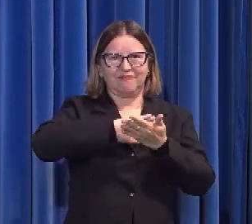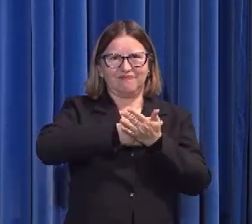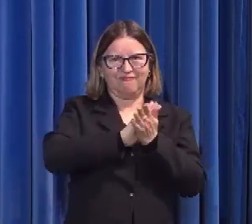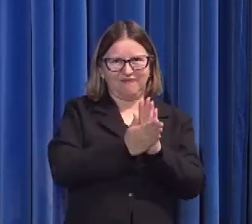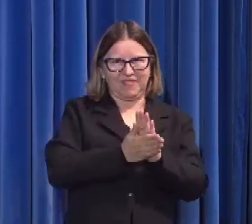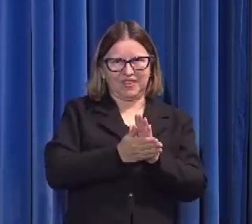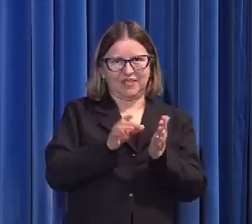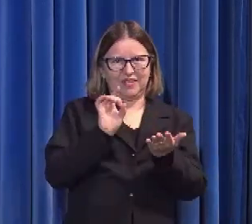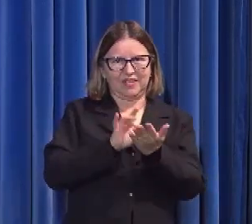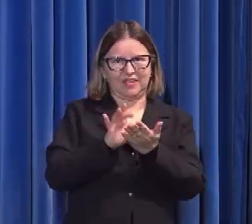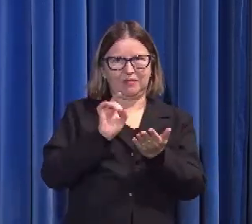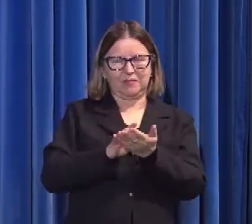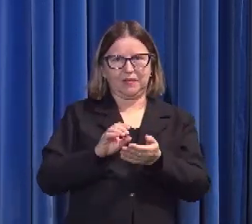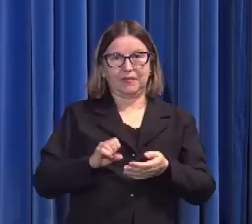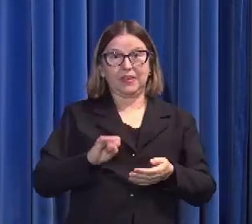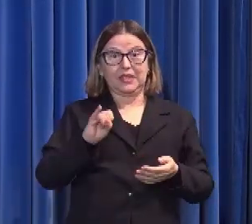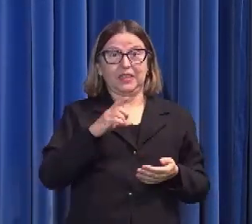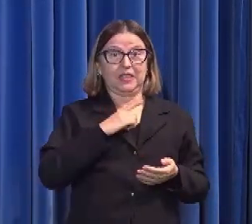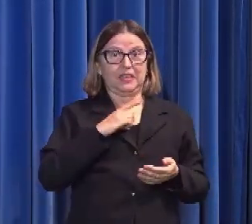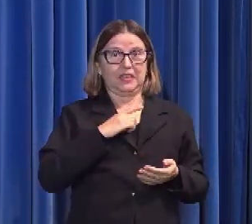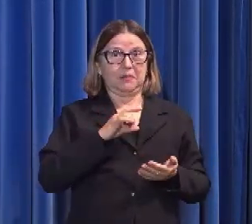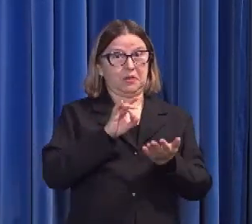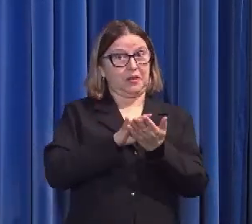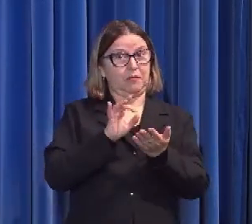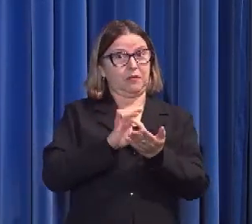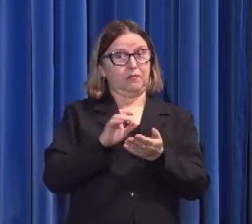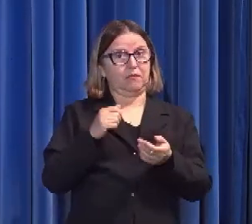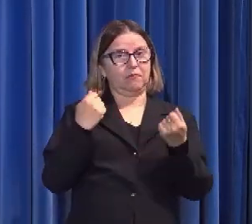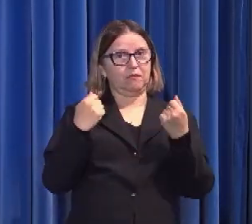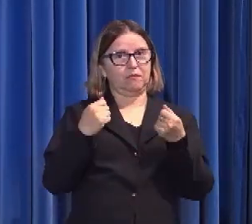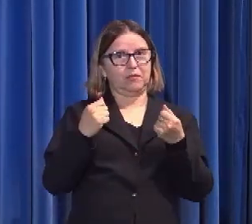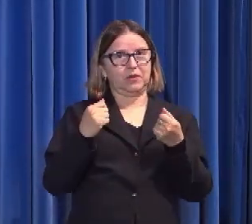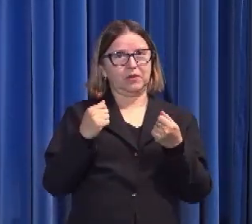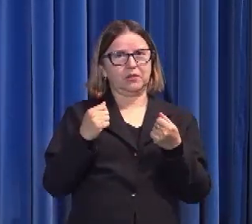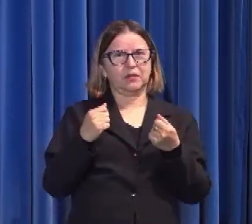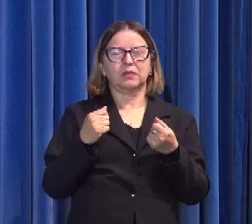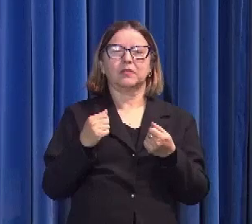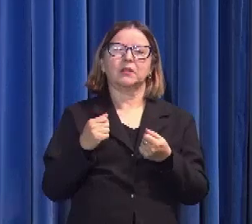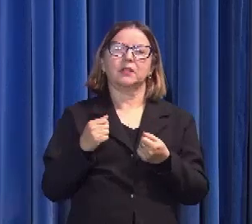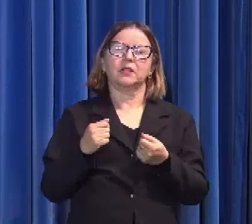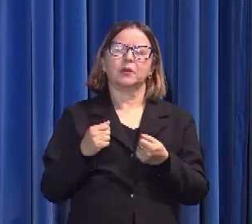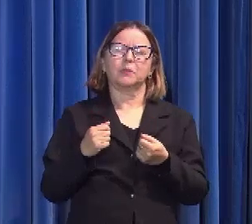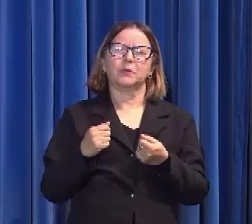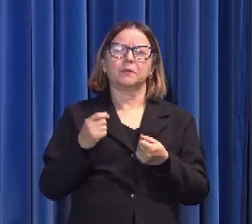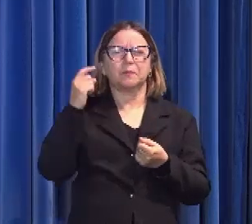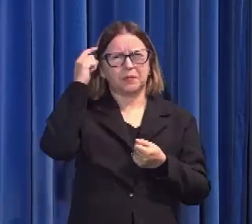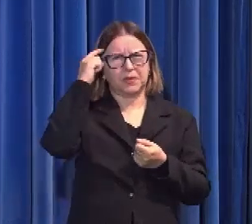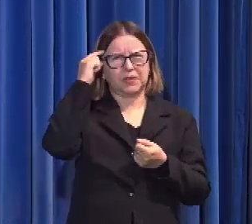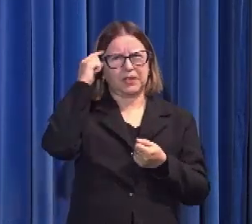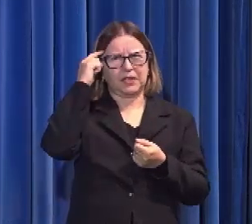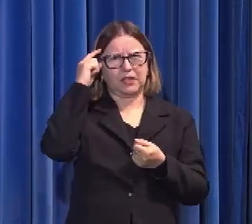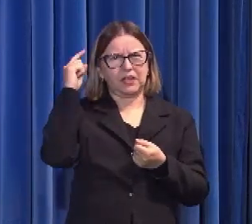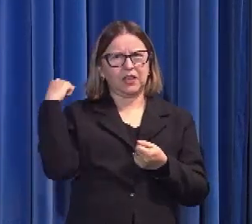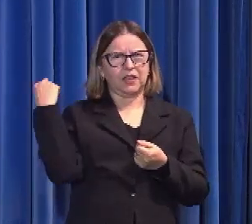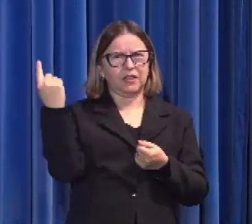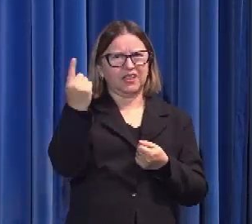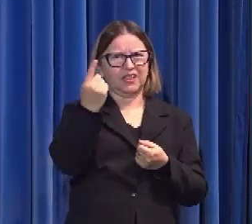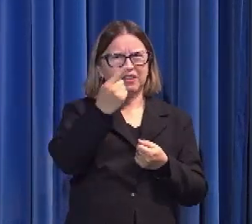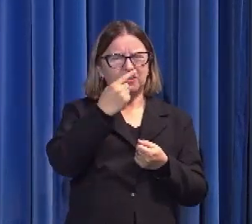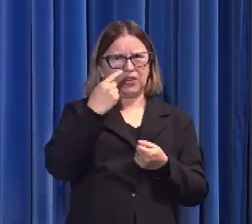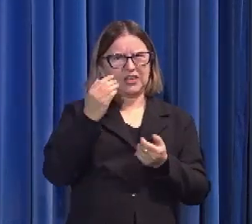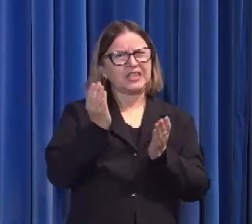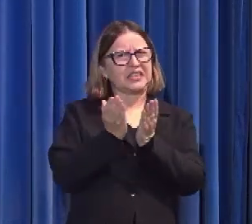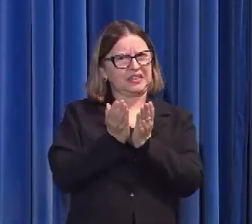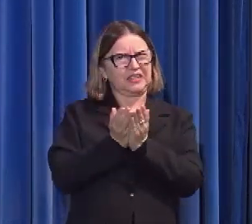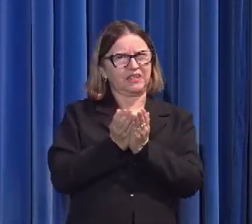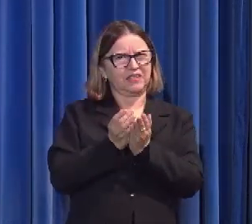e se temos inimizades precisamos avaliar somos cristãos de fato